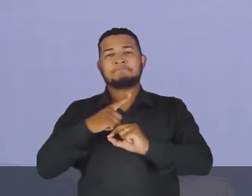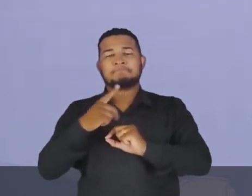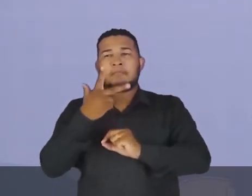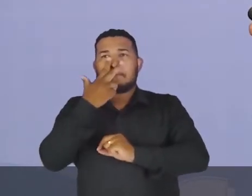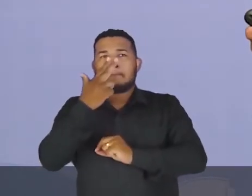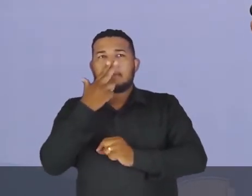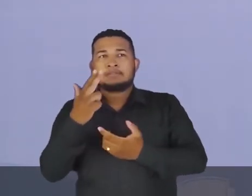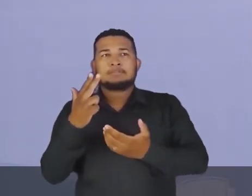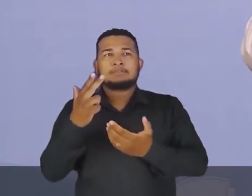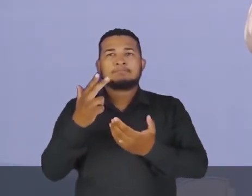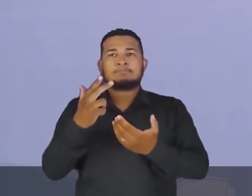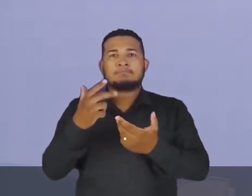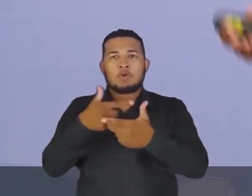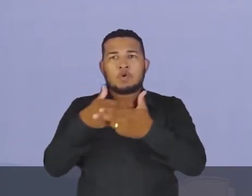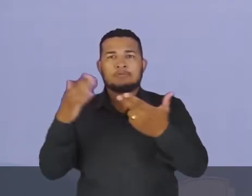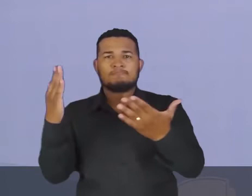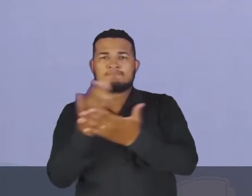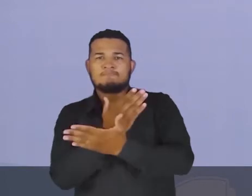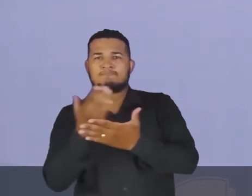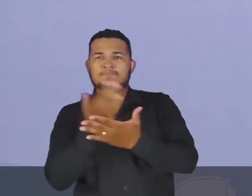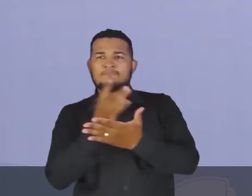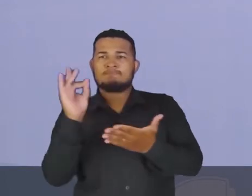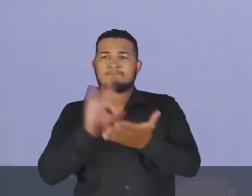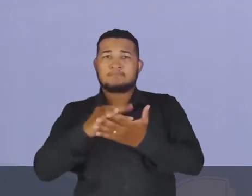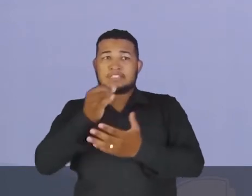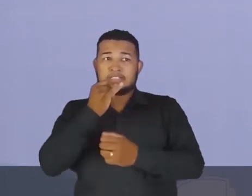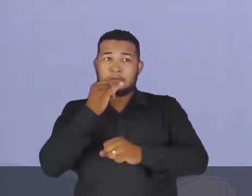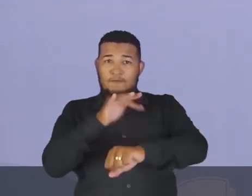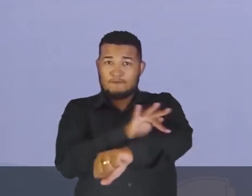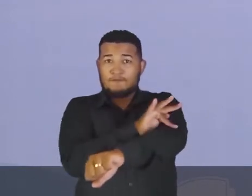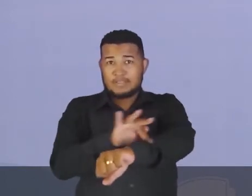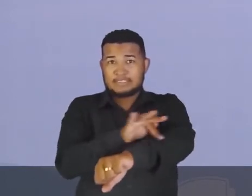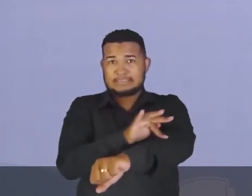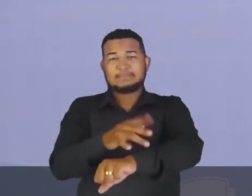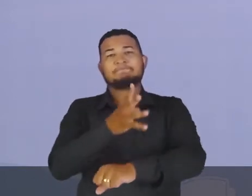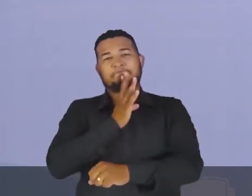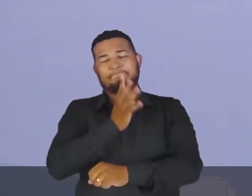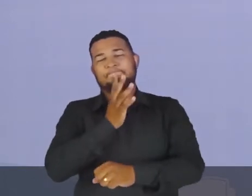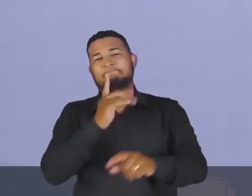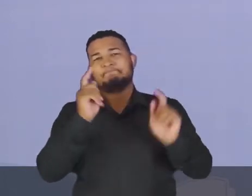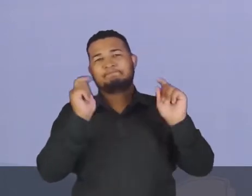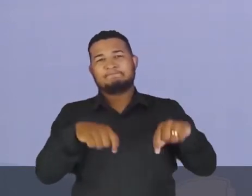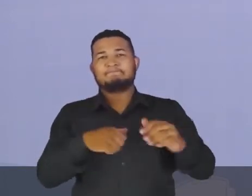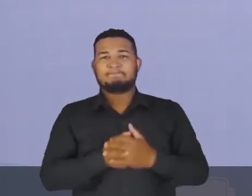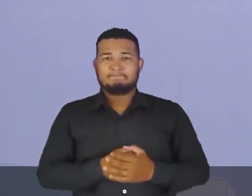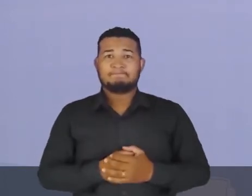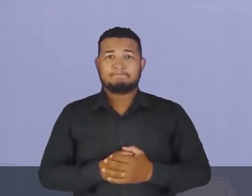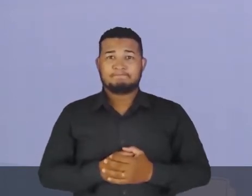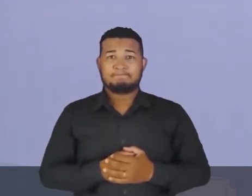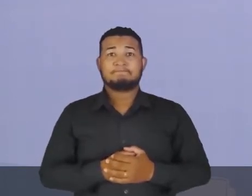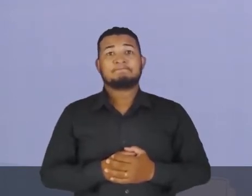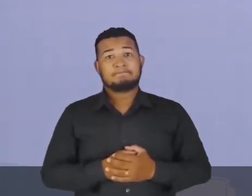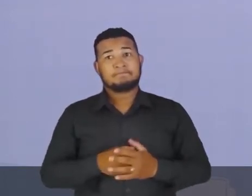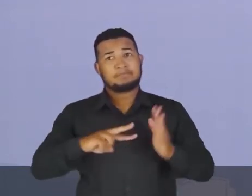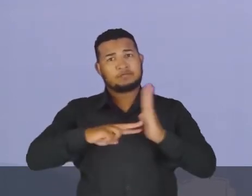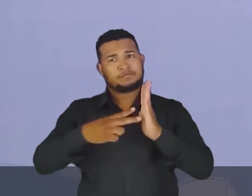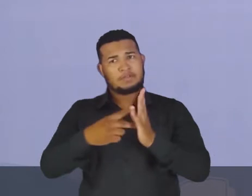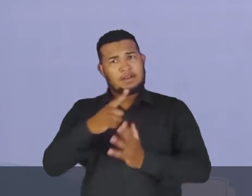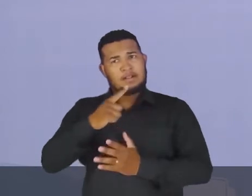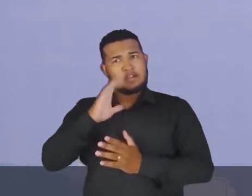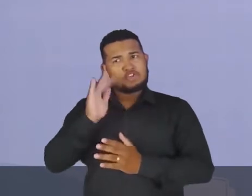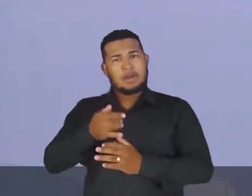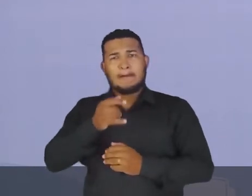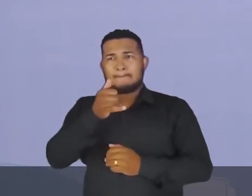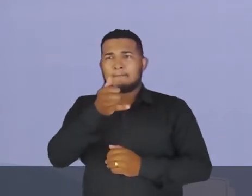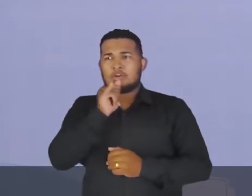alguns fatores que se você trabalha na física, certo? Então, você tendo essa quantidade de